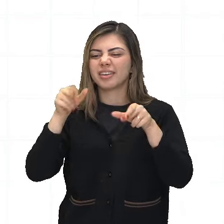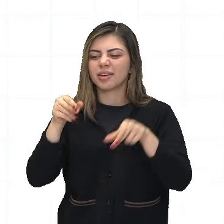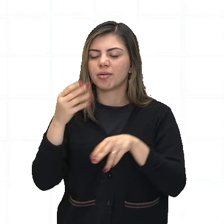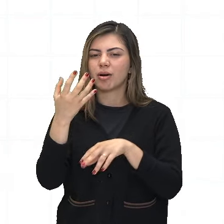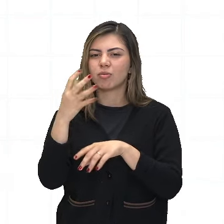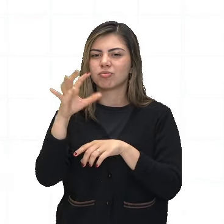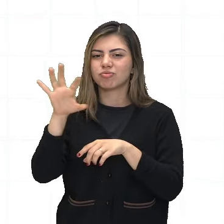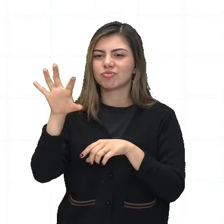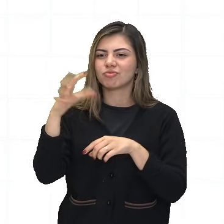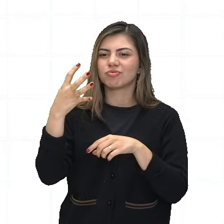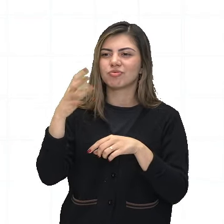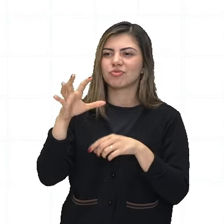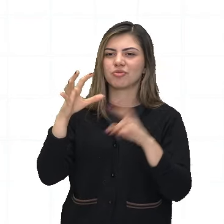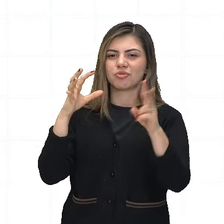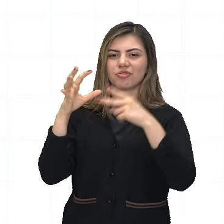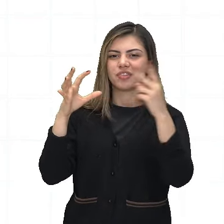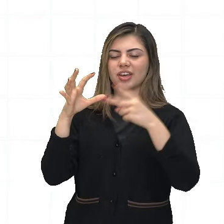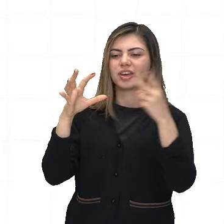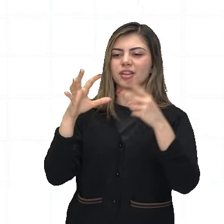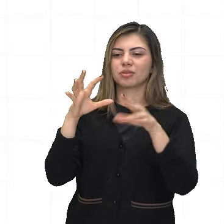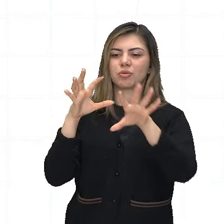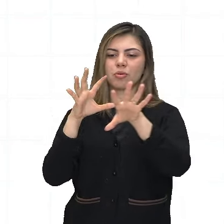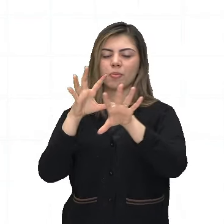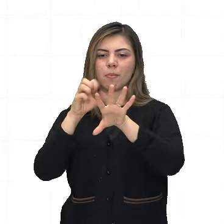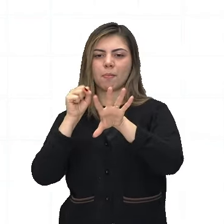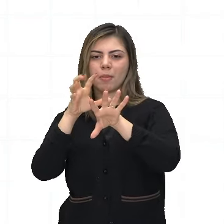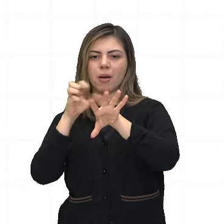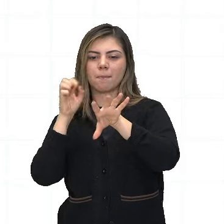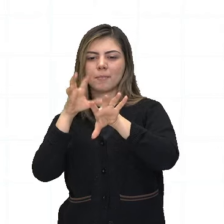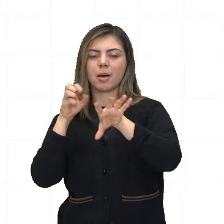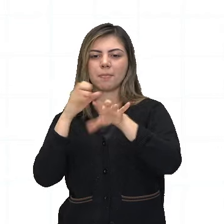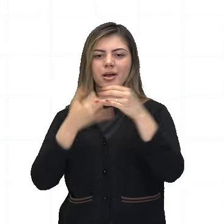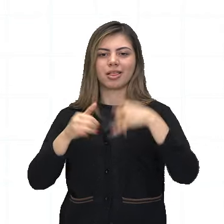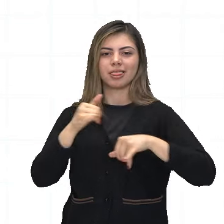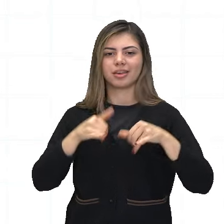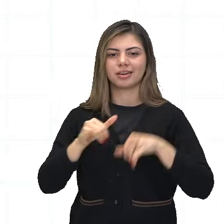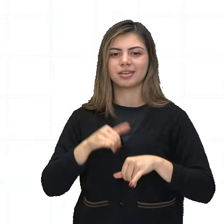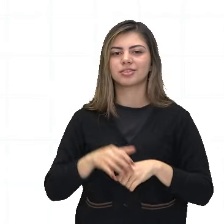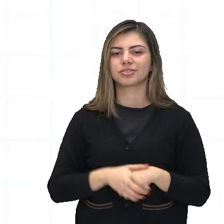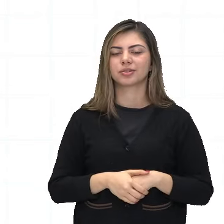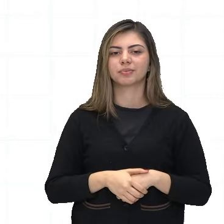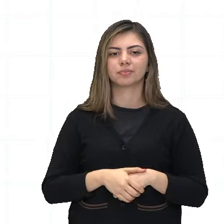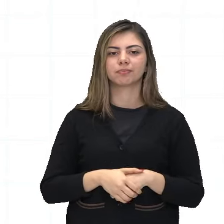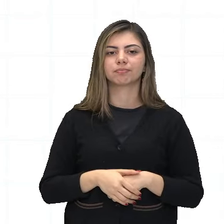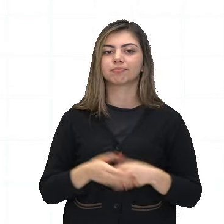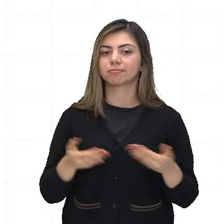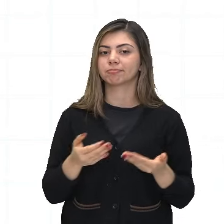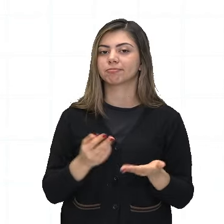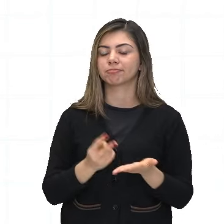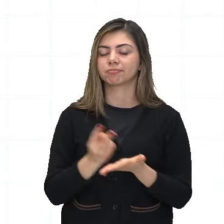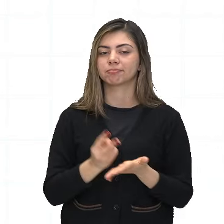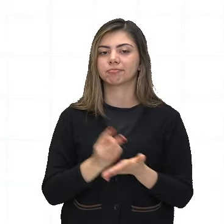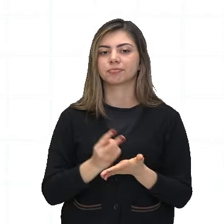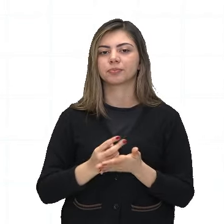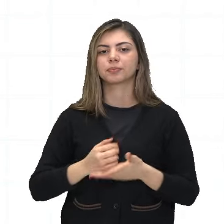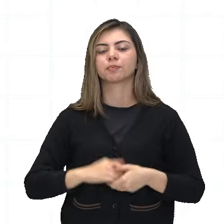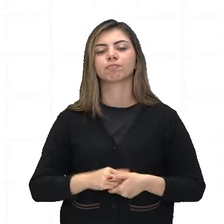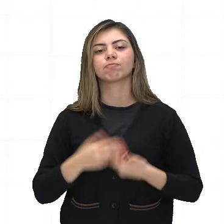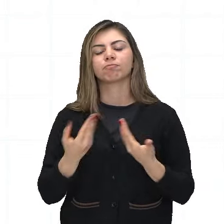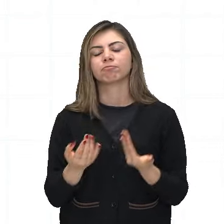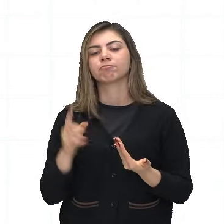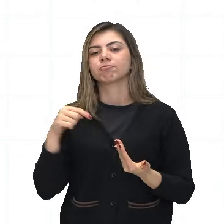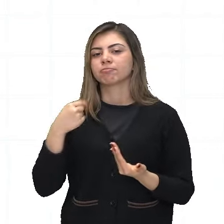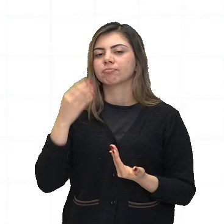então ele já tenta trazer algumas soluções para esses problemas continuando o texto diante dos Desafios